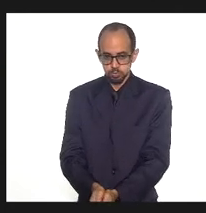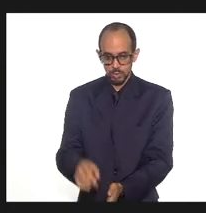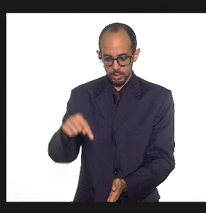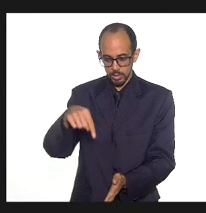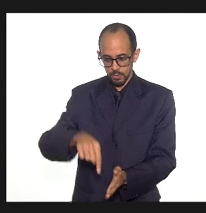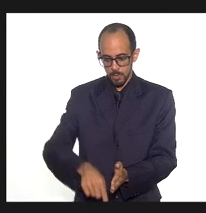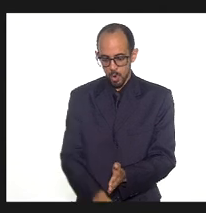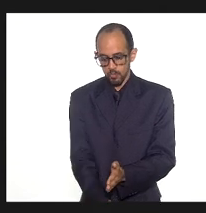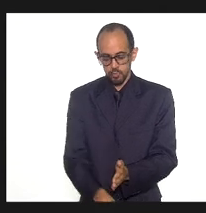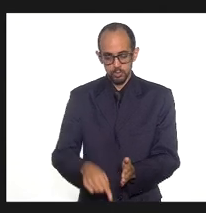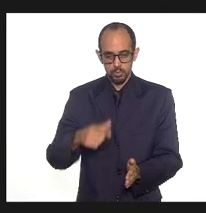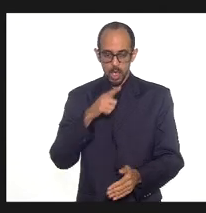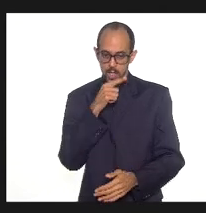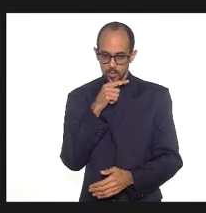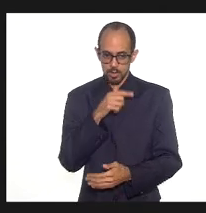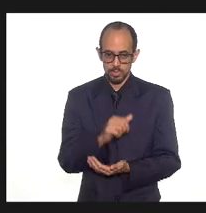poço.